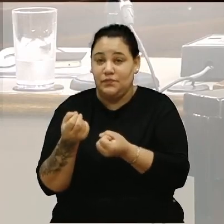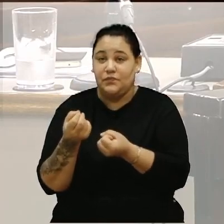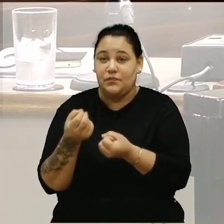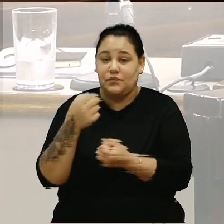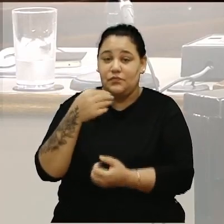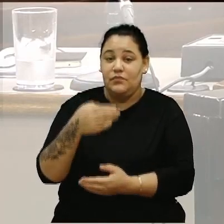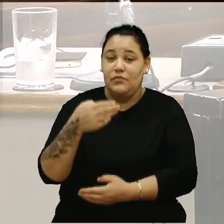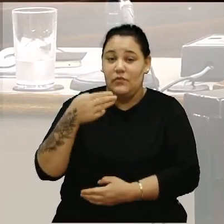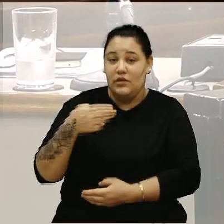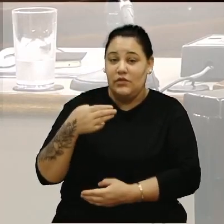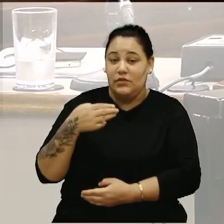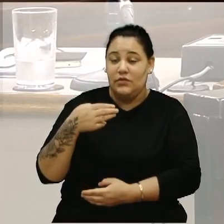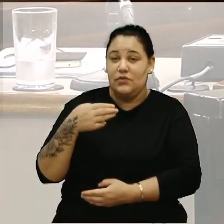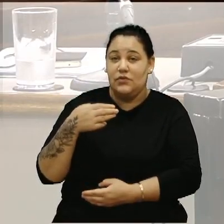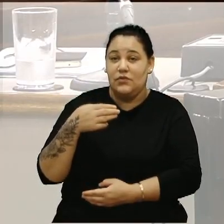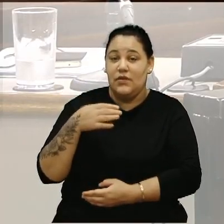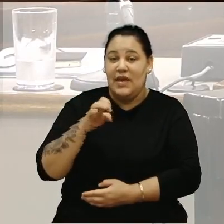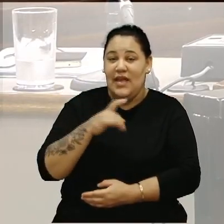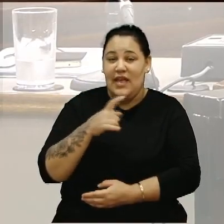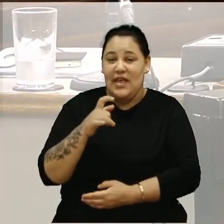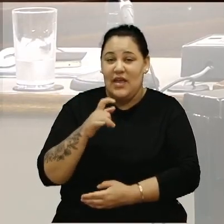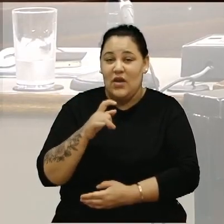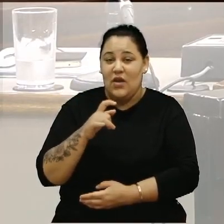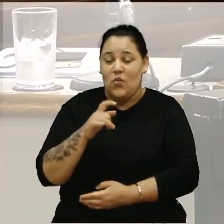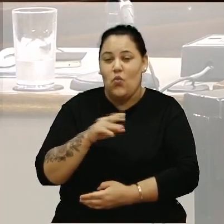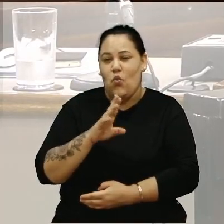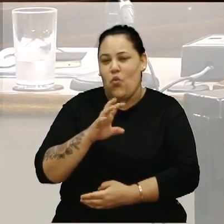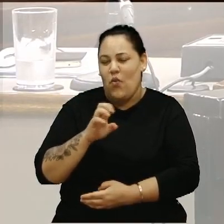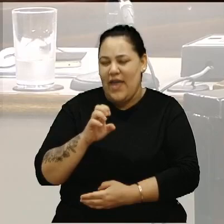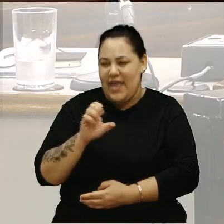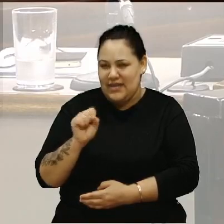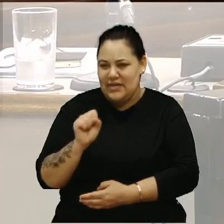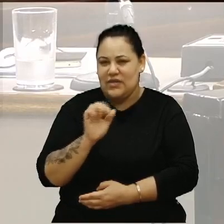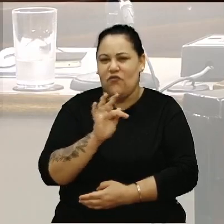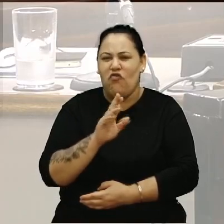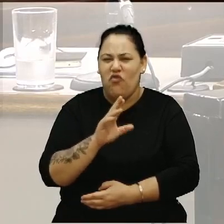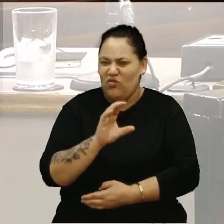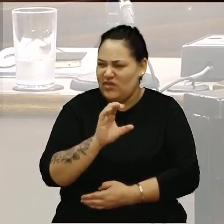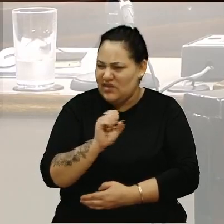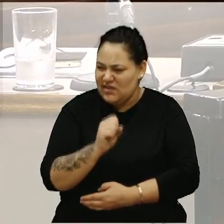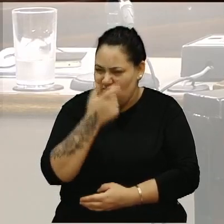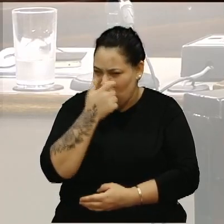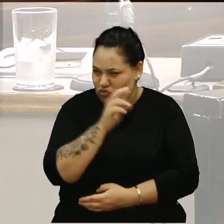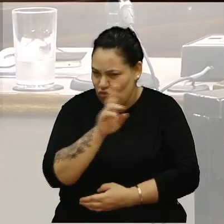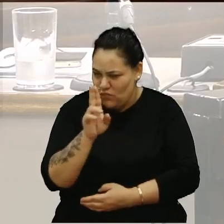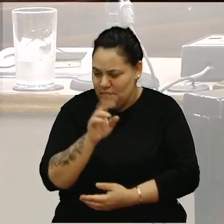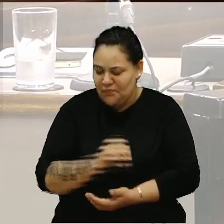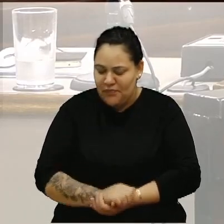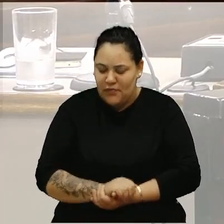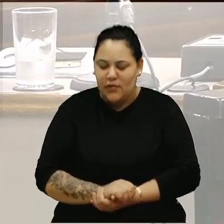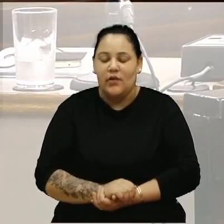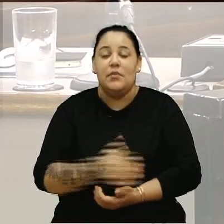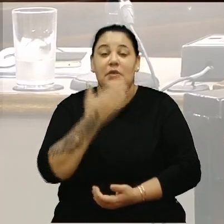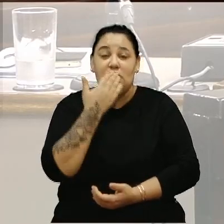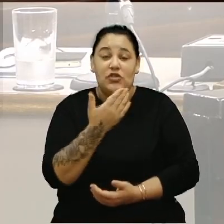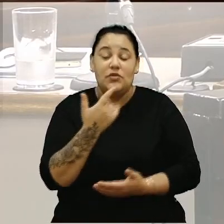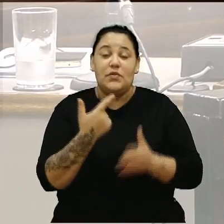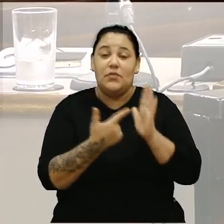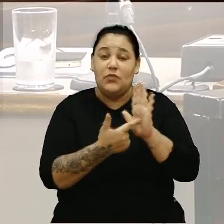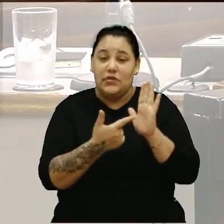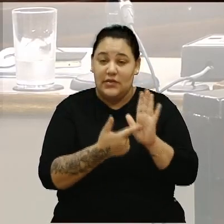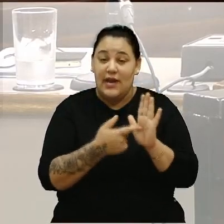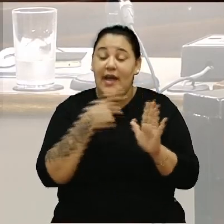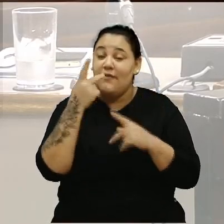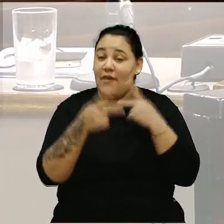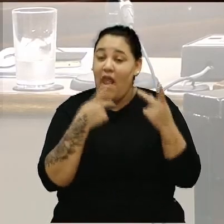Geral da União, no dia 17 de 5 de 2024, para se manifestar a respeito. A Advocacia Geral da União, bem